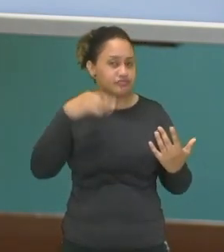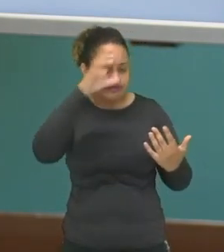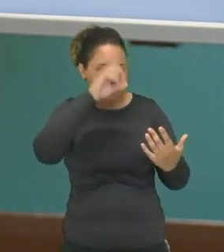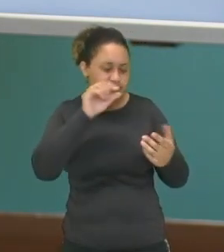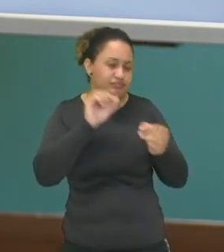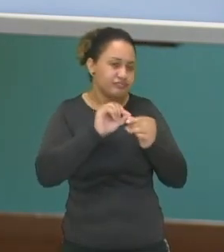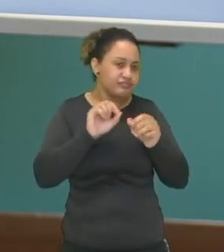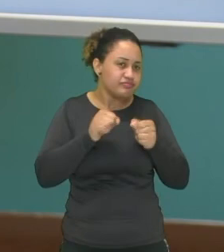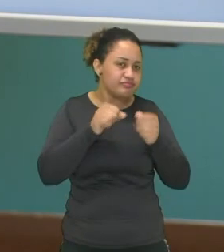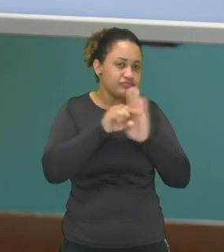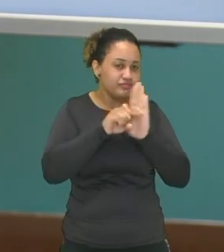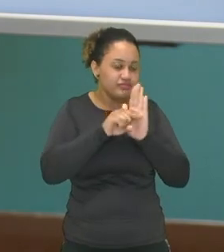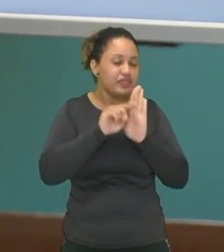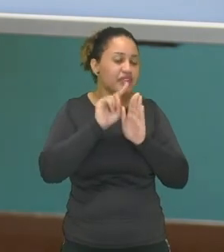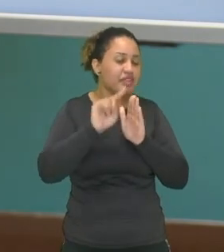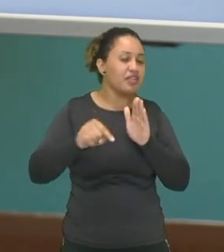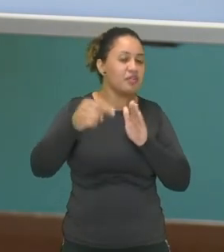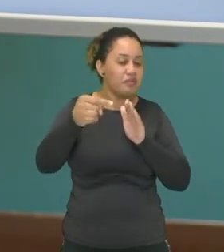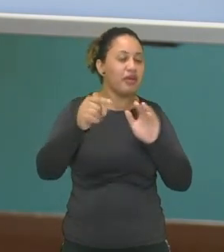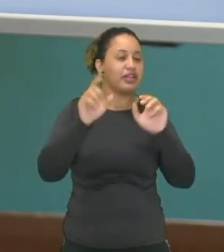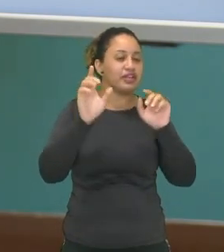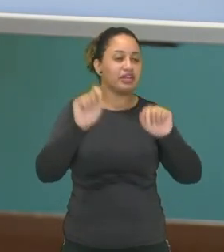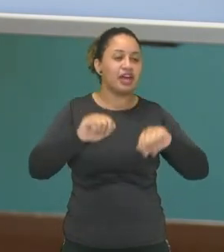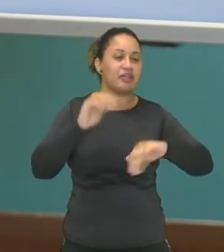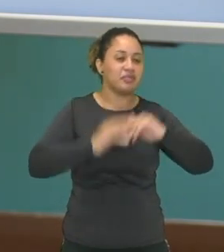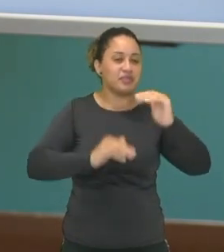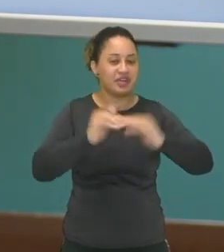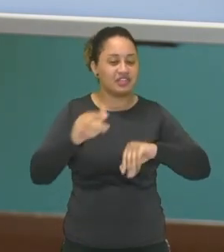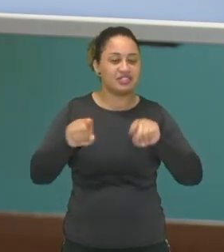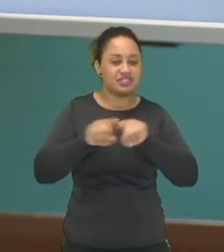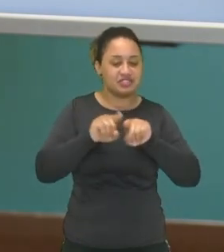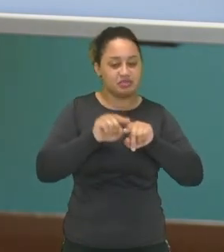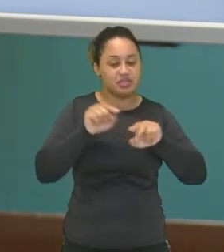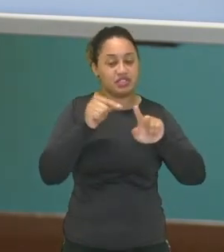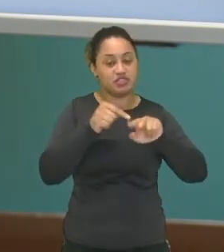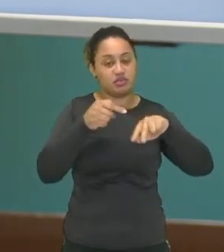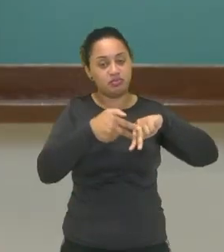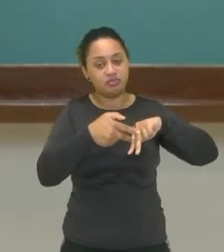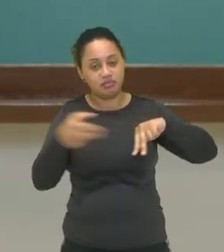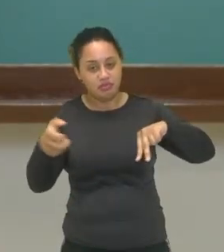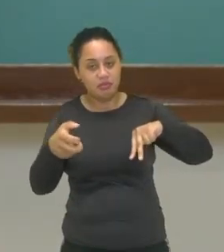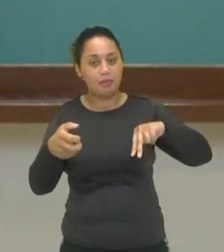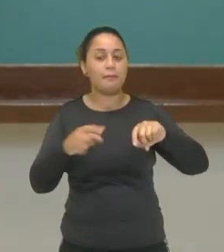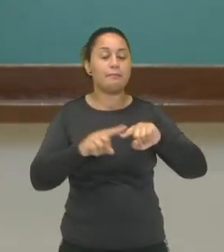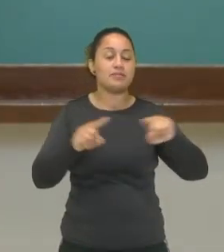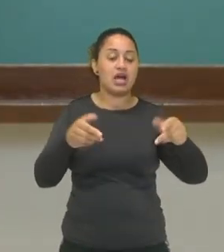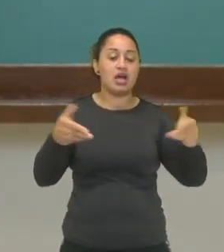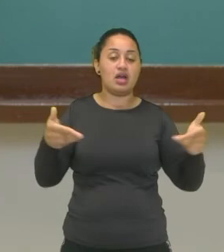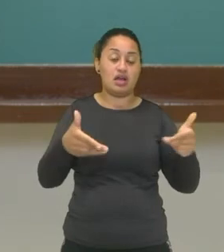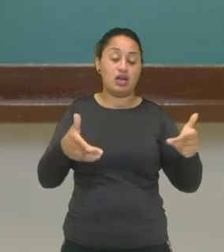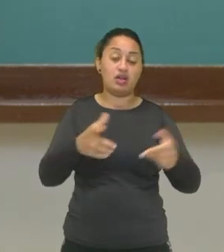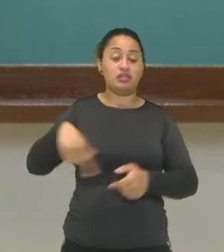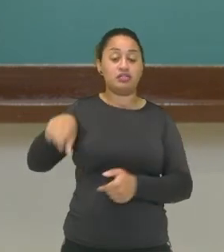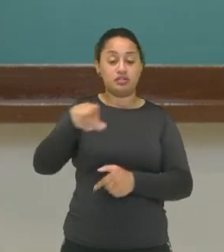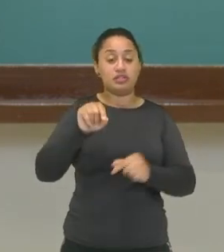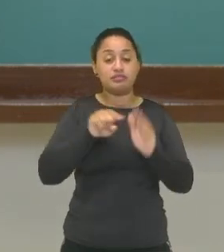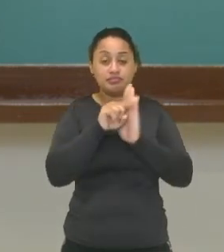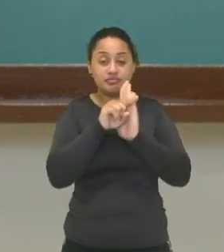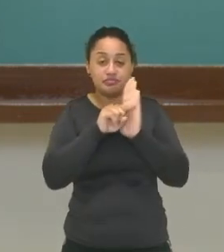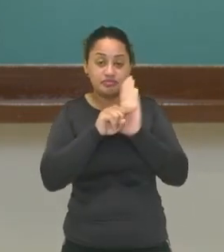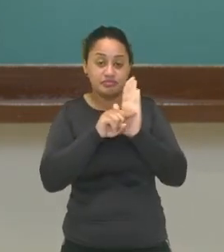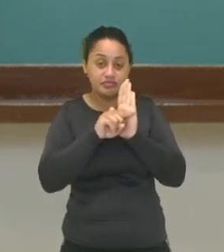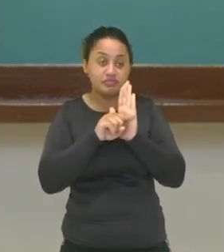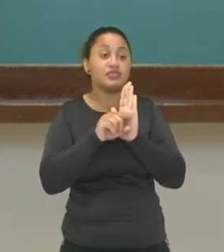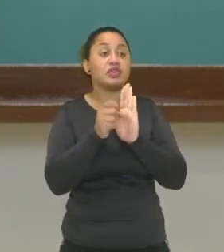fazendo um pouquinho, depois vocês podem ainda praticar essas saídas, tá? Mas agora eu quero que vocês deem uma pesquisada